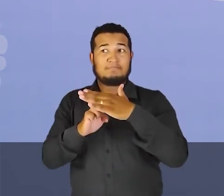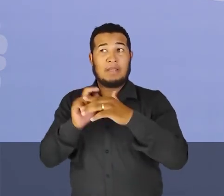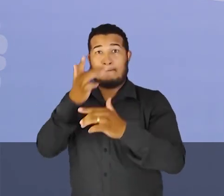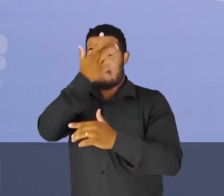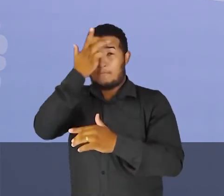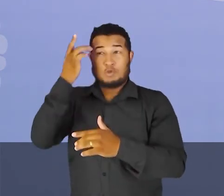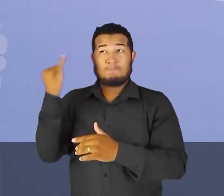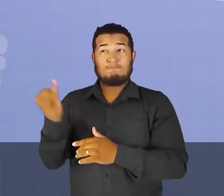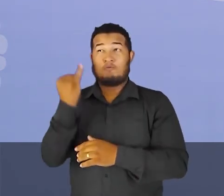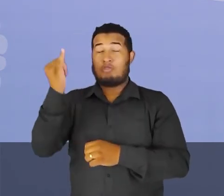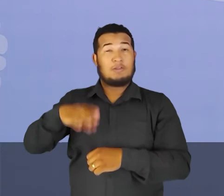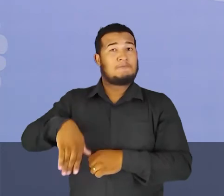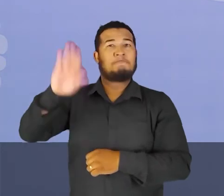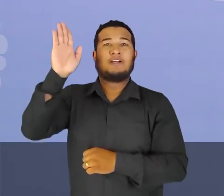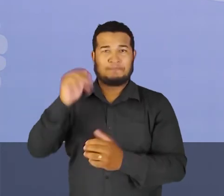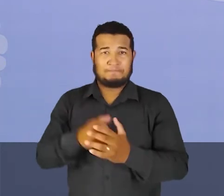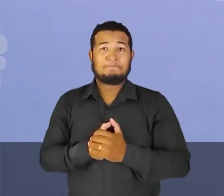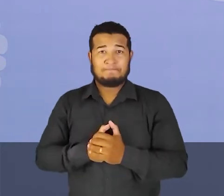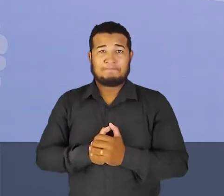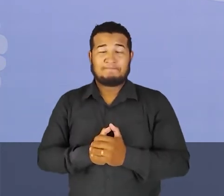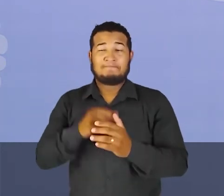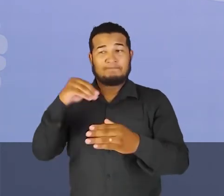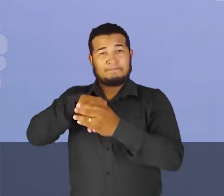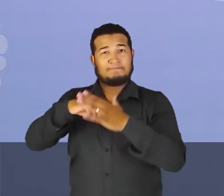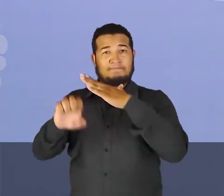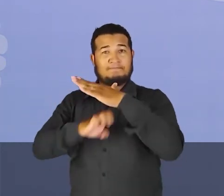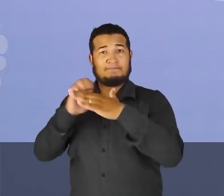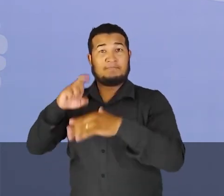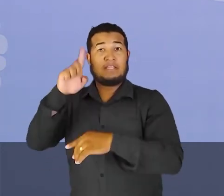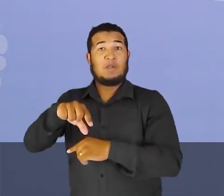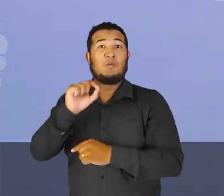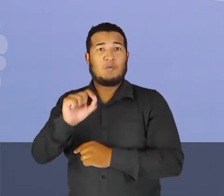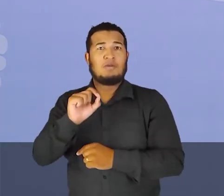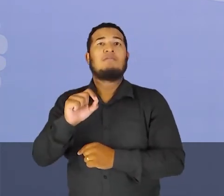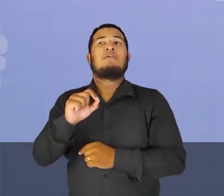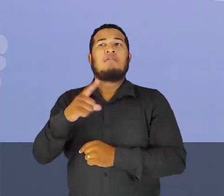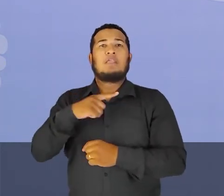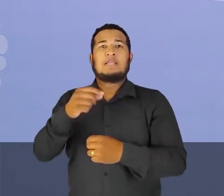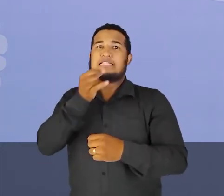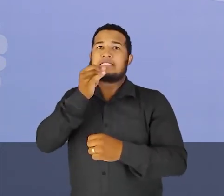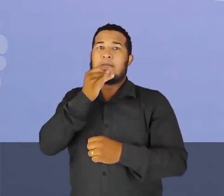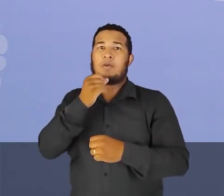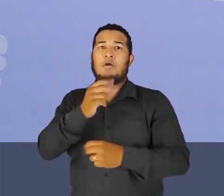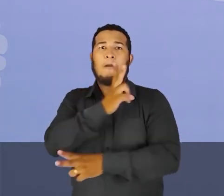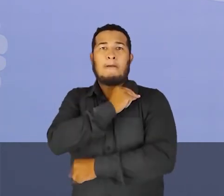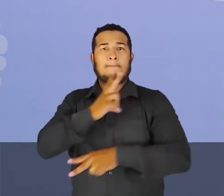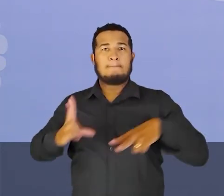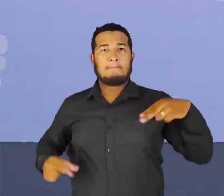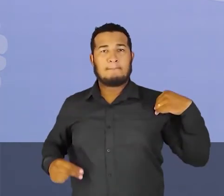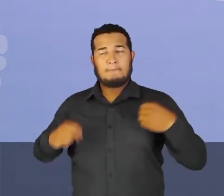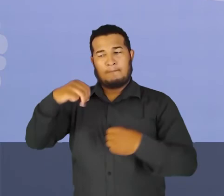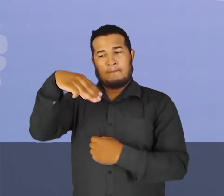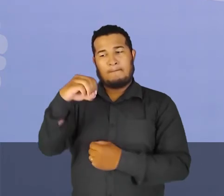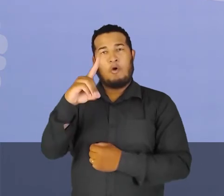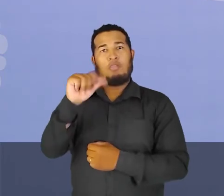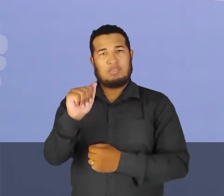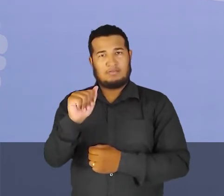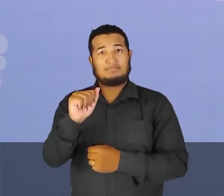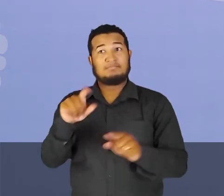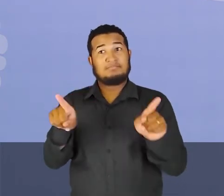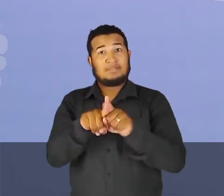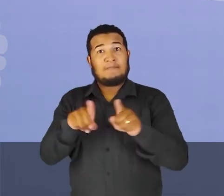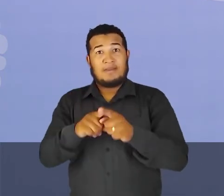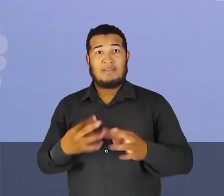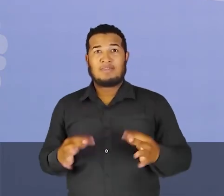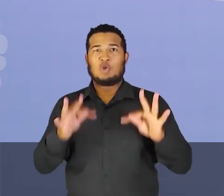né? A pessoa mais importante ali daquela empresa, que é uma empresa de moda e de tecnologia. Vejam então que